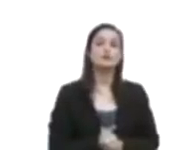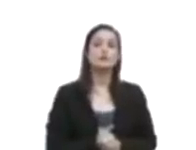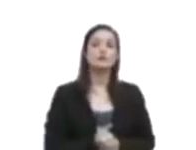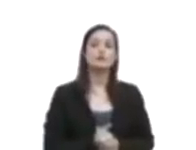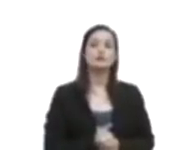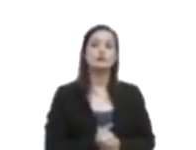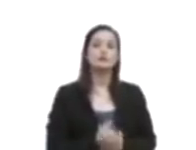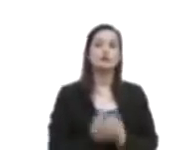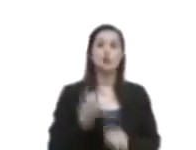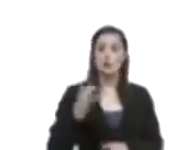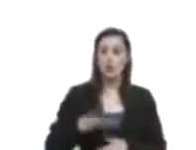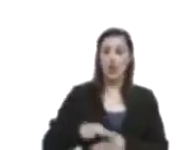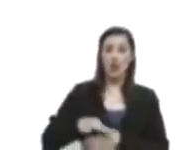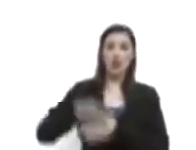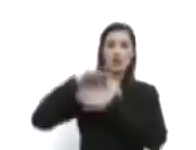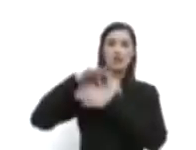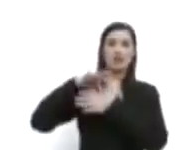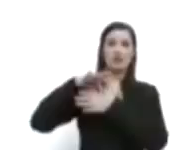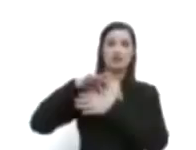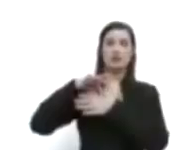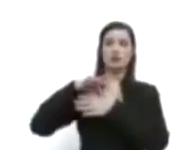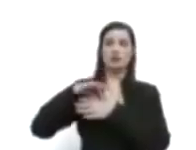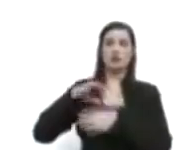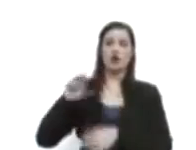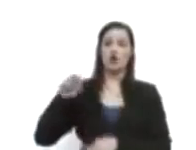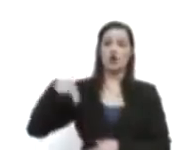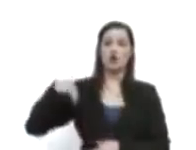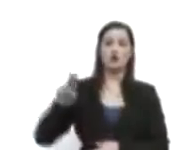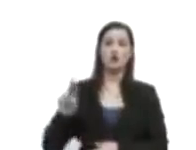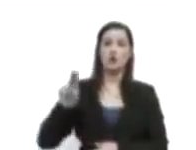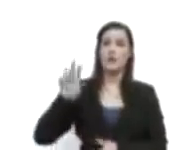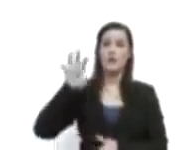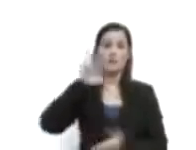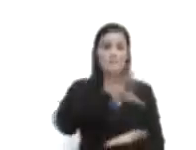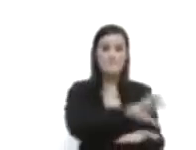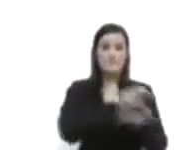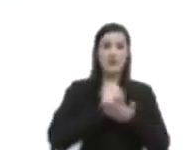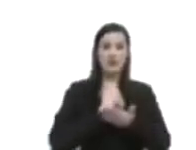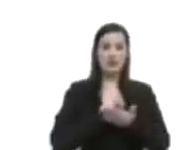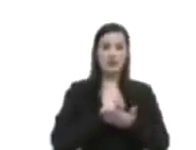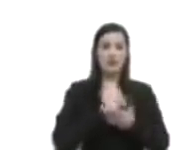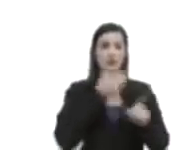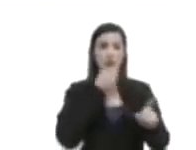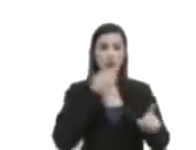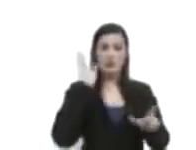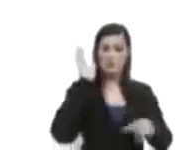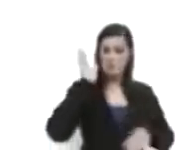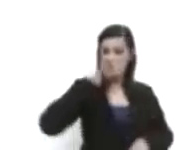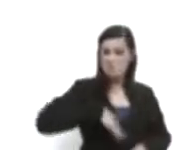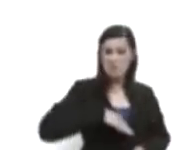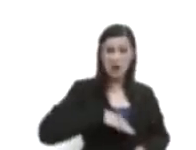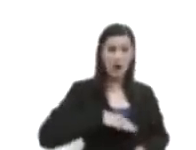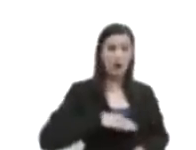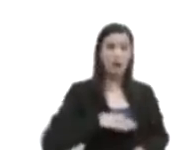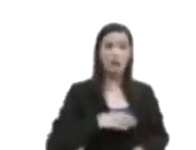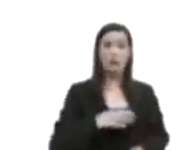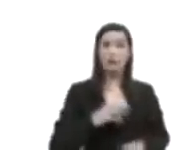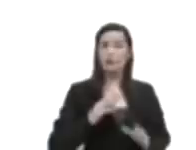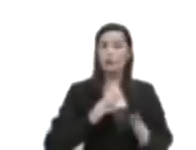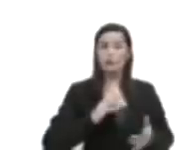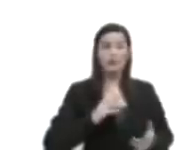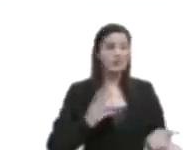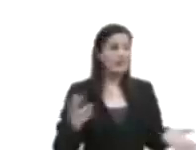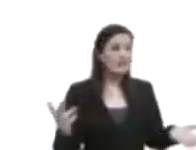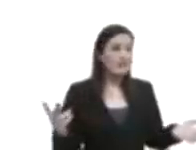o líder da Organização das Nações Unidas, pega um serial killer, pega um assassino desse, um homem da pior espécie, um